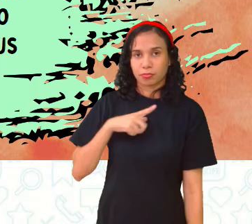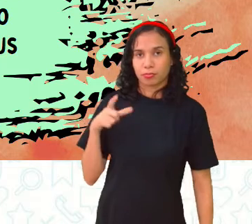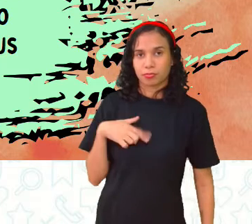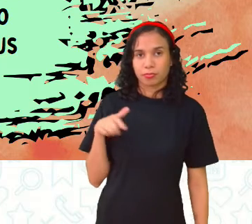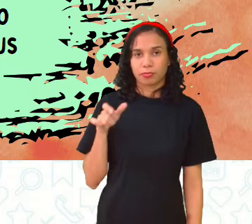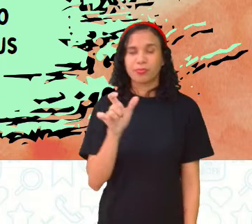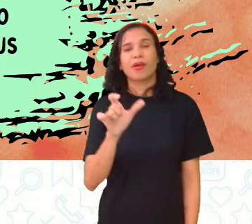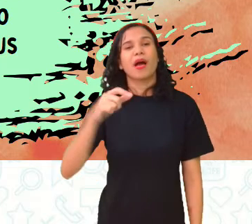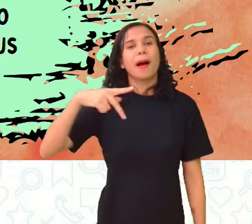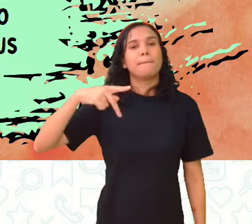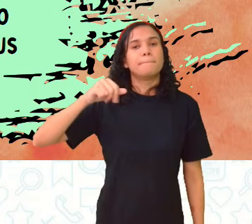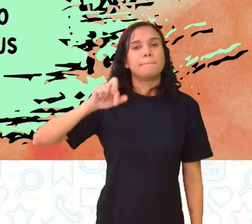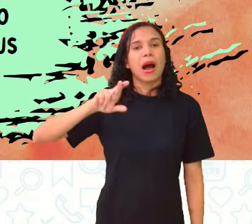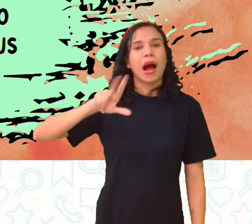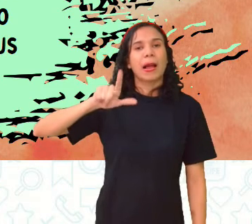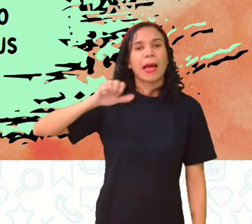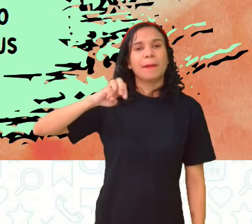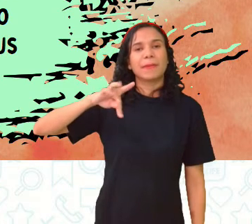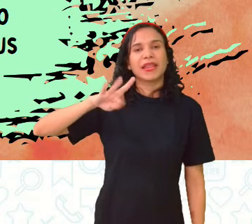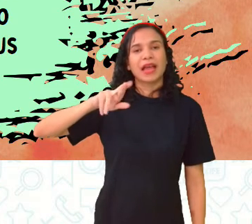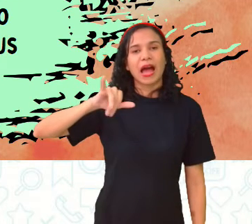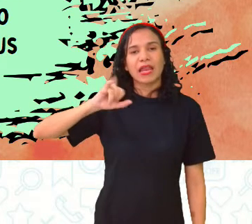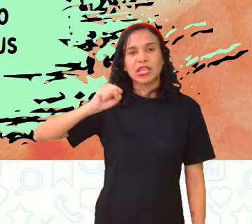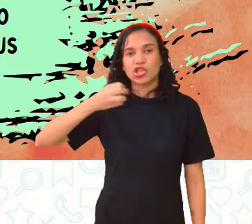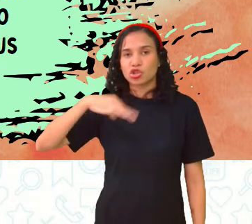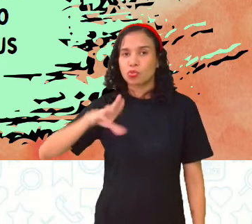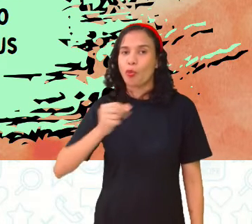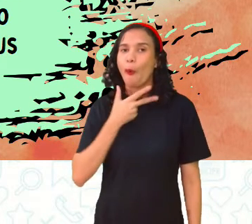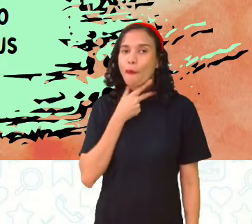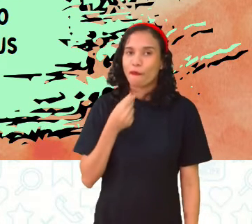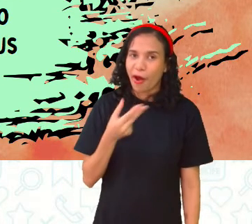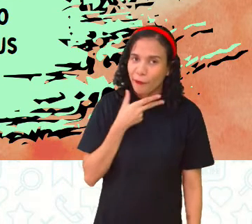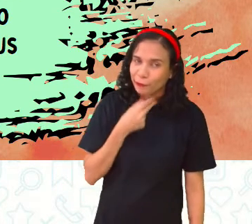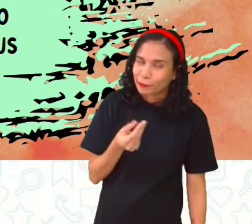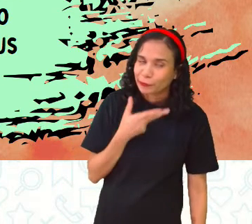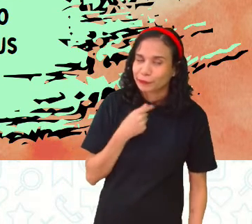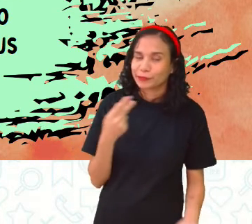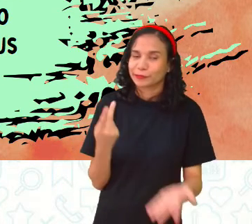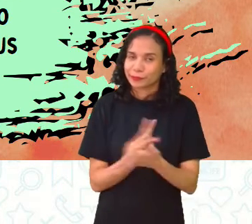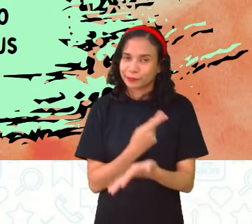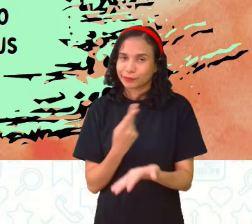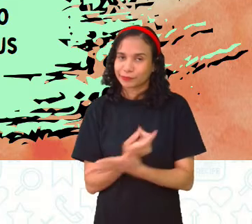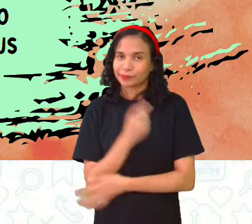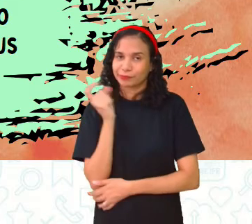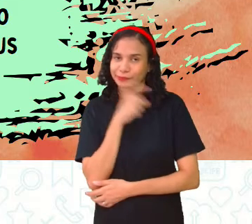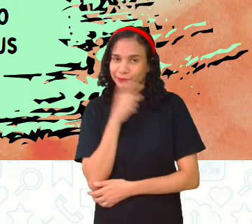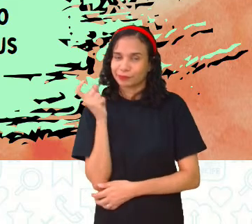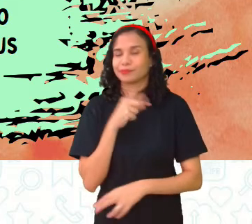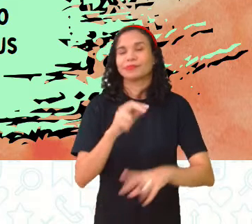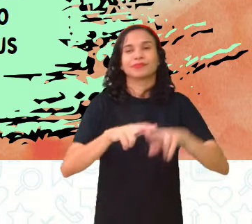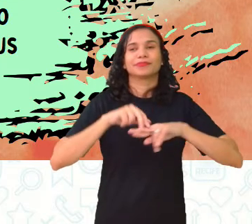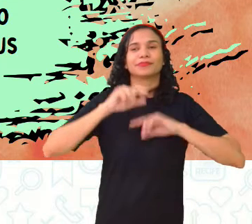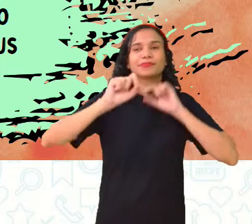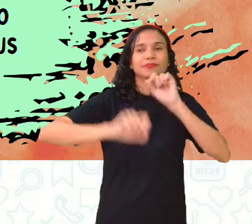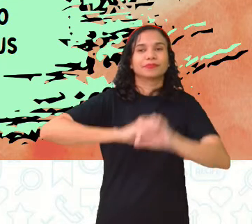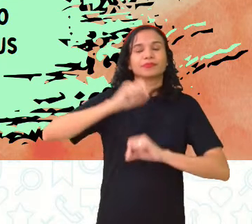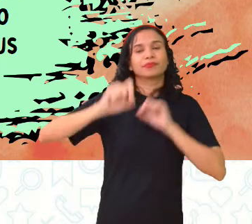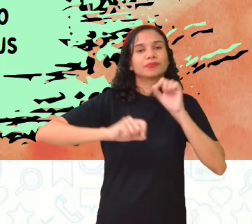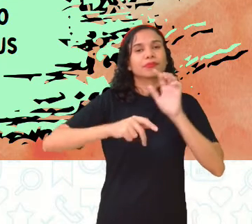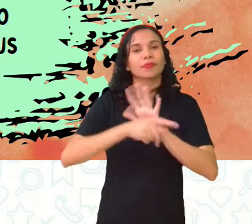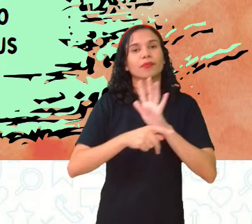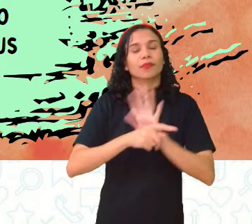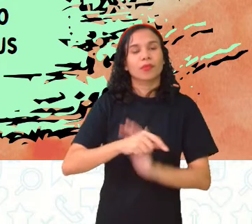como esse parlamentarismo fake, na realidade, né, às avessas. Ok? Então, o imperador interferia